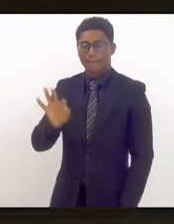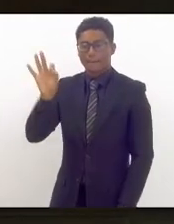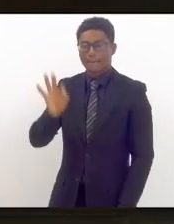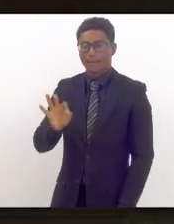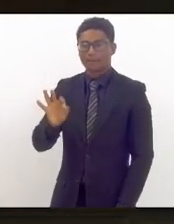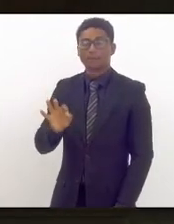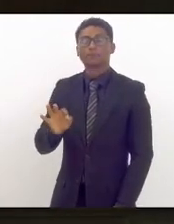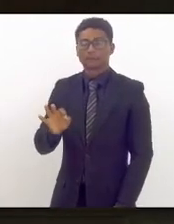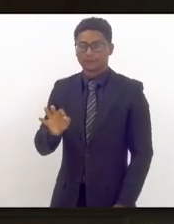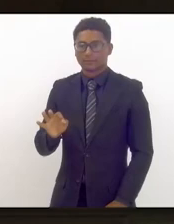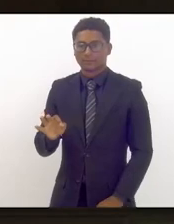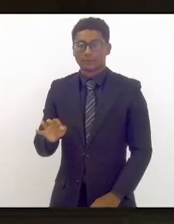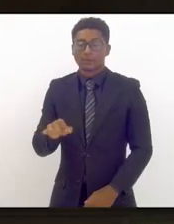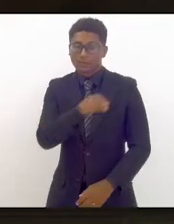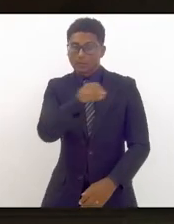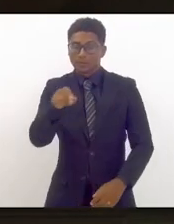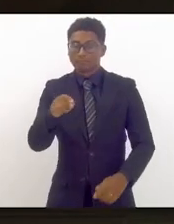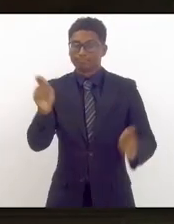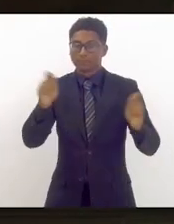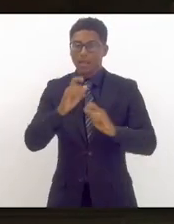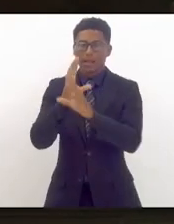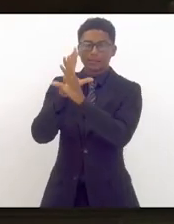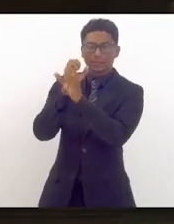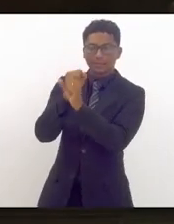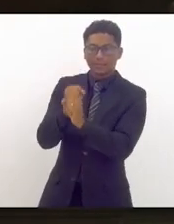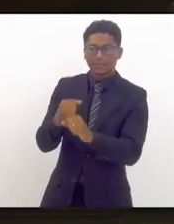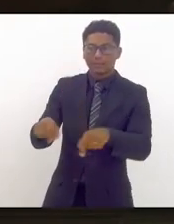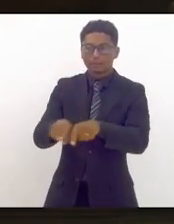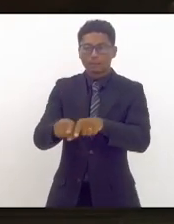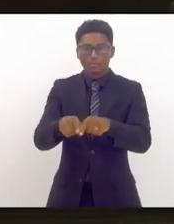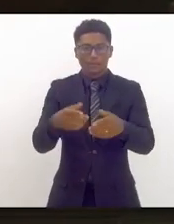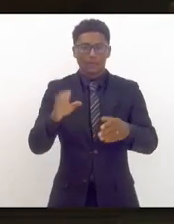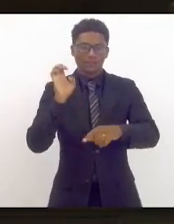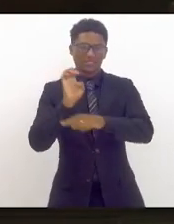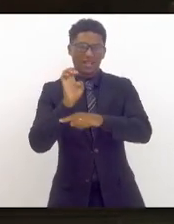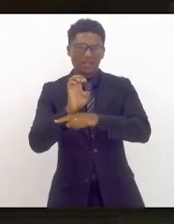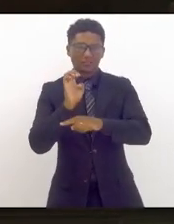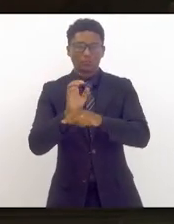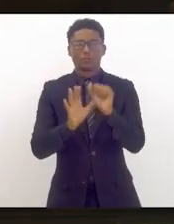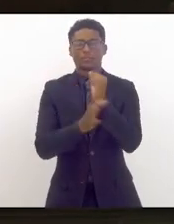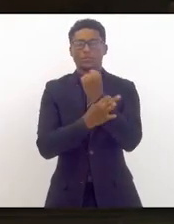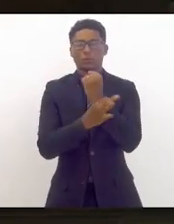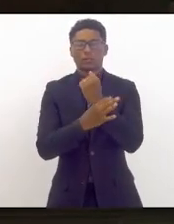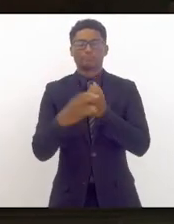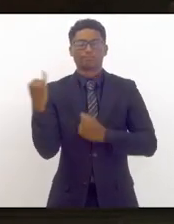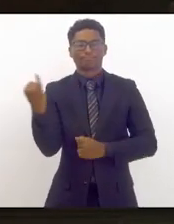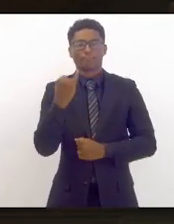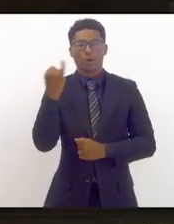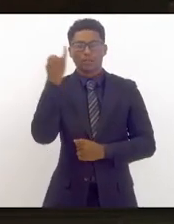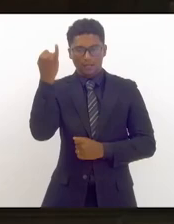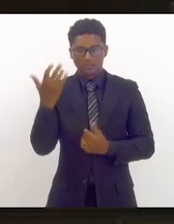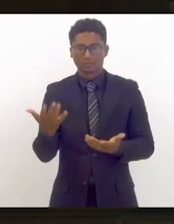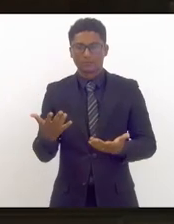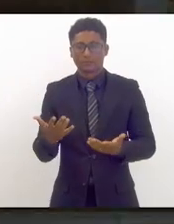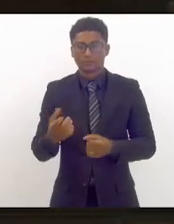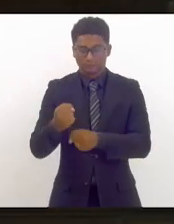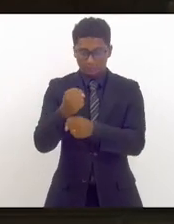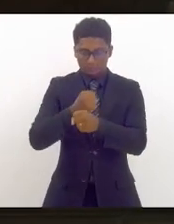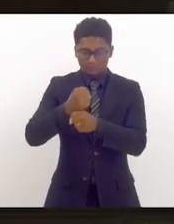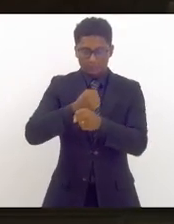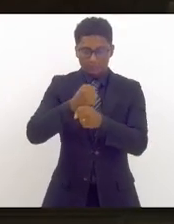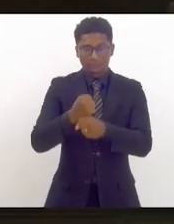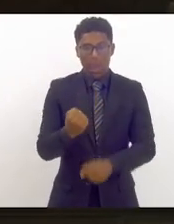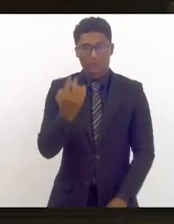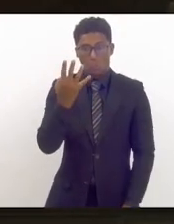em previsibilidade e segurança jurídica para o nosso Estado. Nos últimos 40 anos, nunca